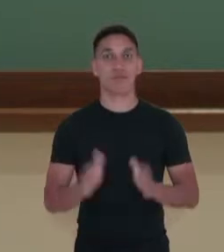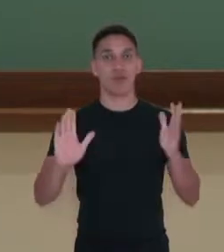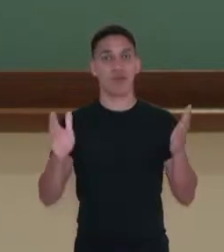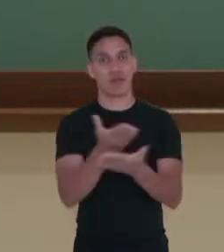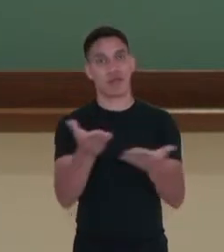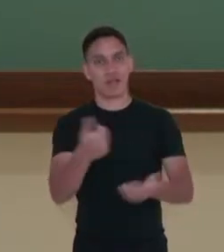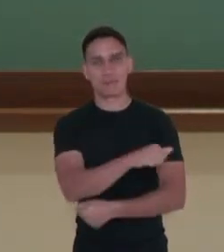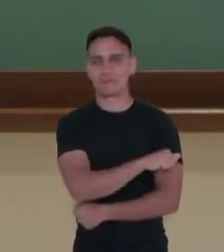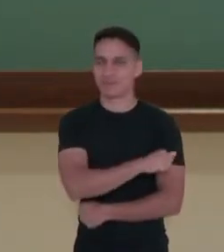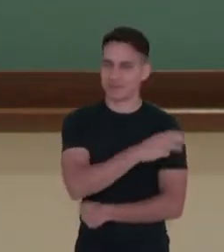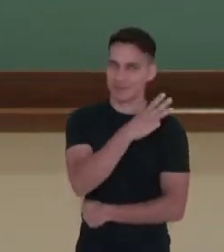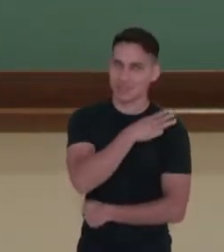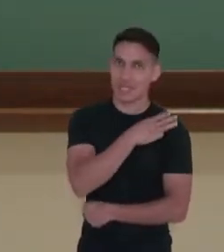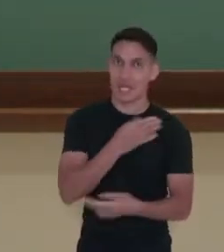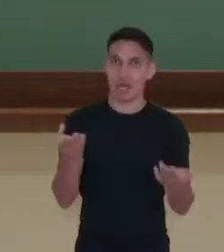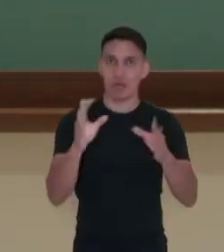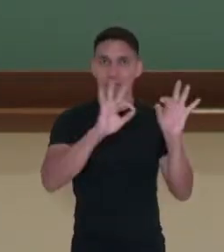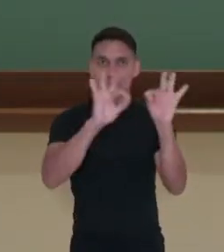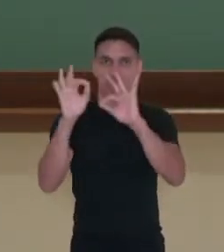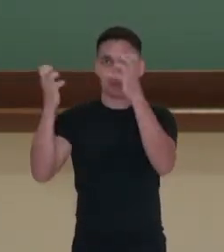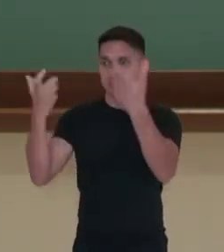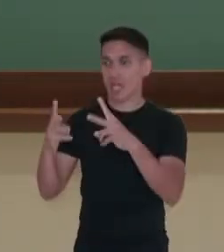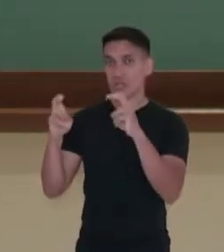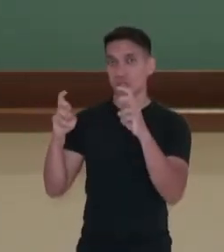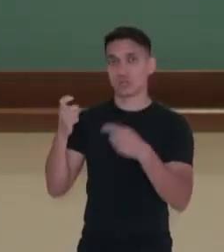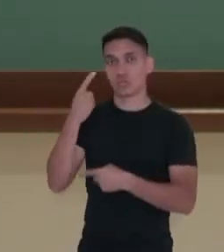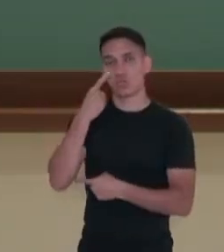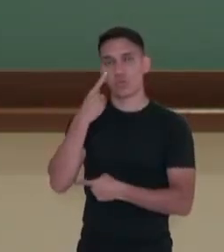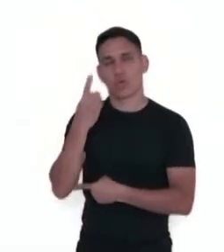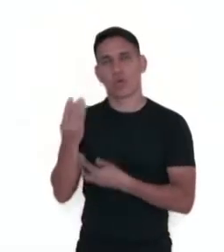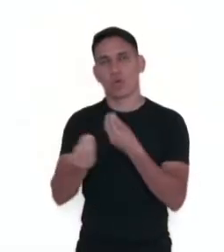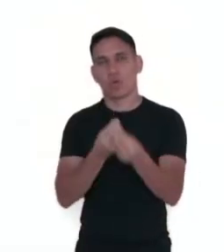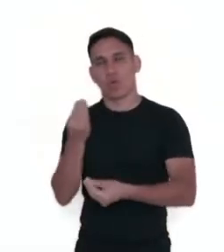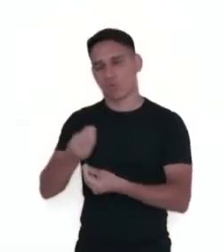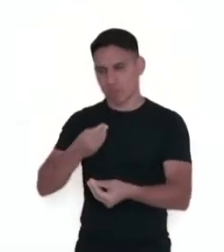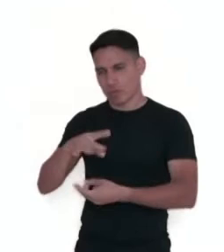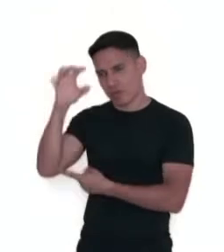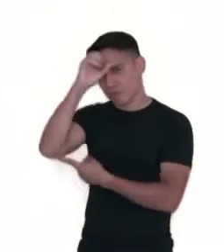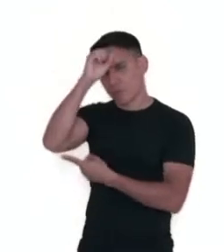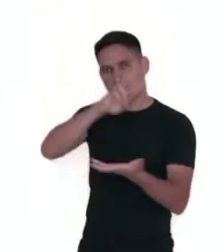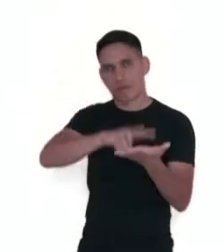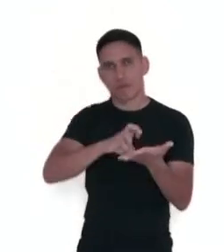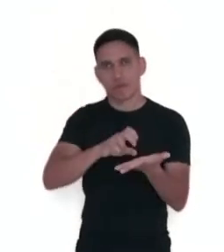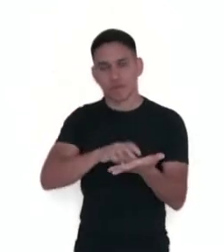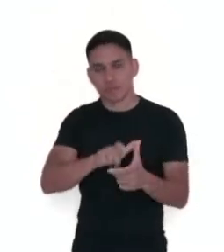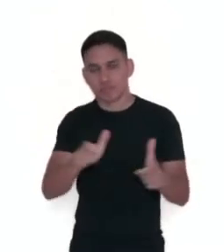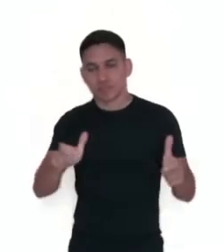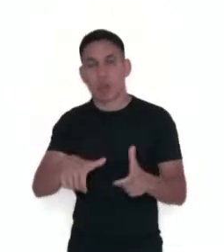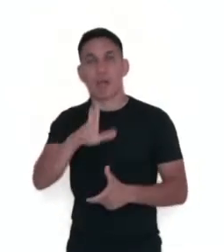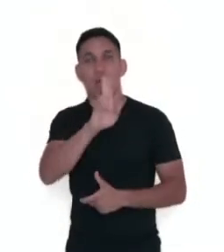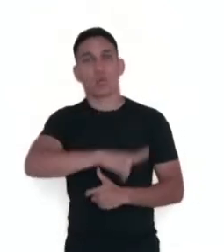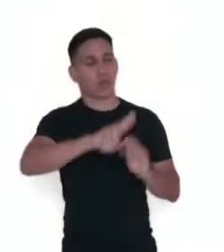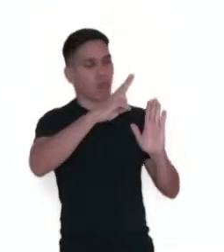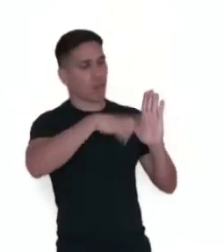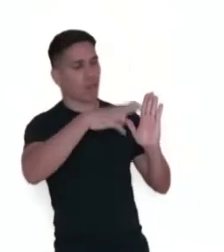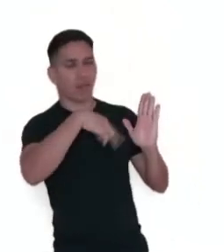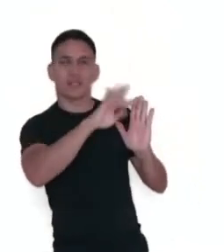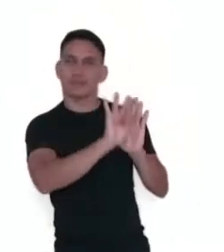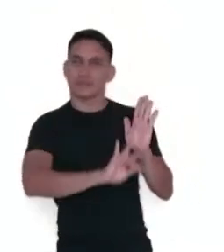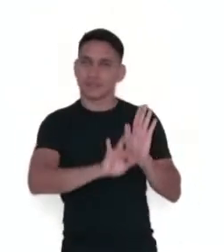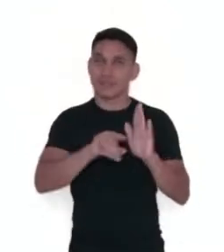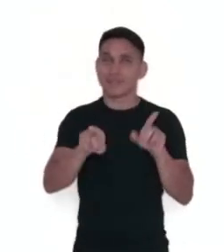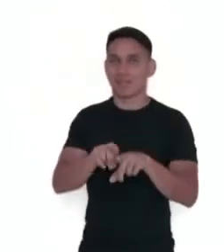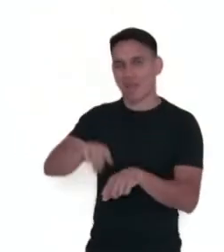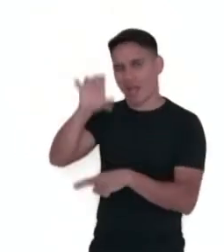Olá, estudantes da terceira série. Nesse vídeo nós vamos falar sobre a aquisição de vocabulário por meio de texto, né? E aprender sobre a